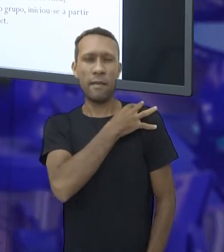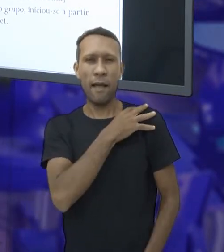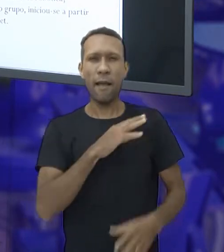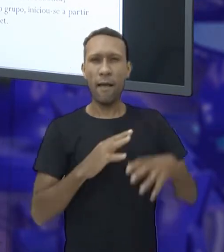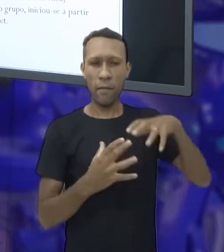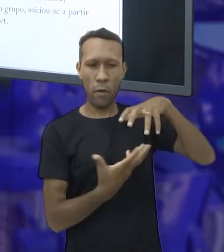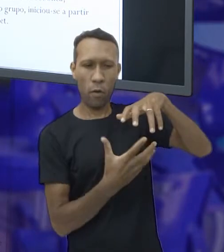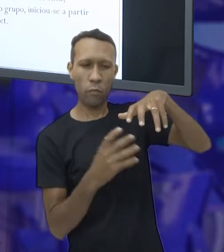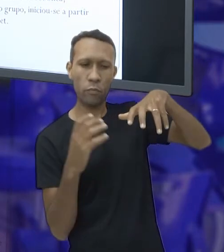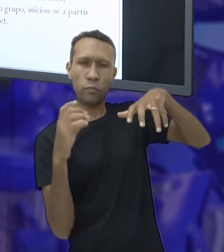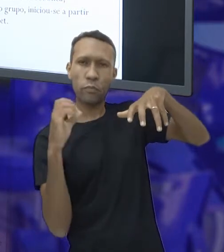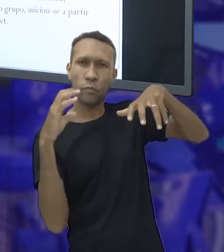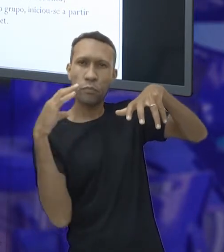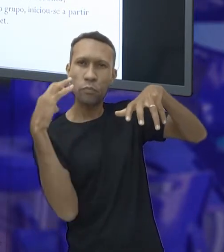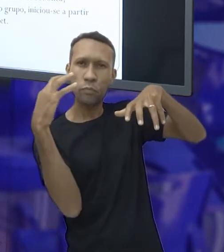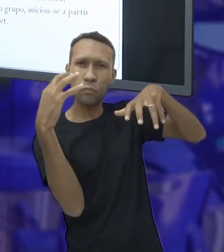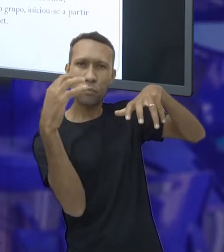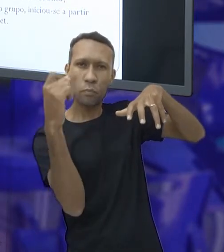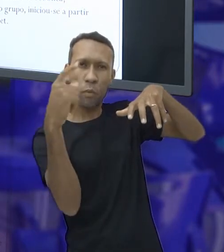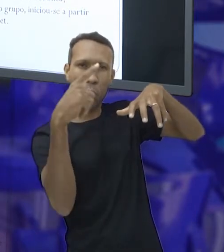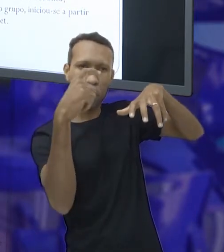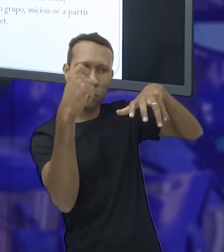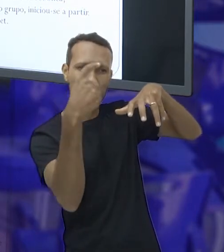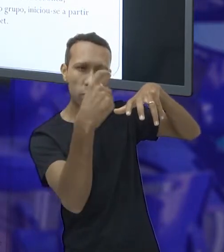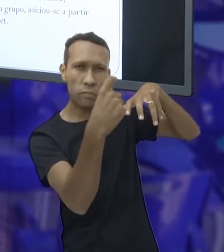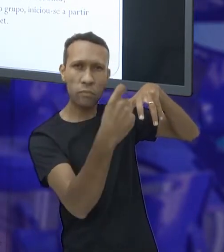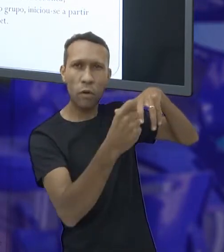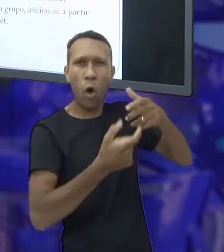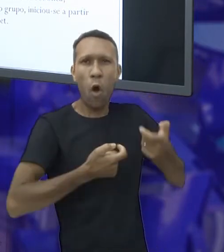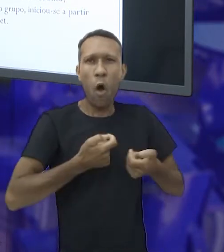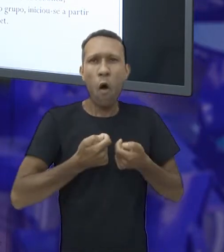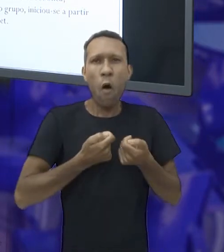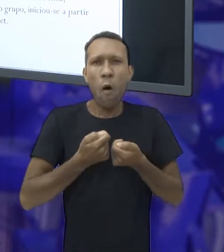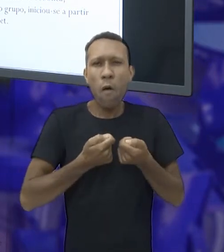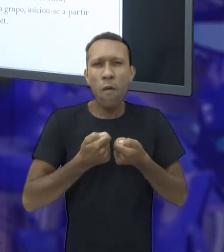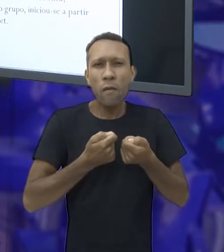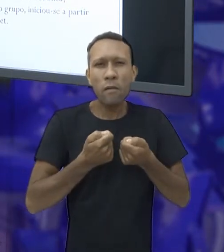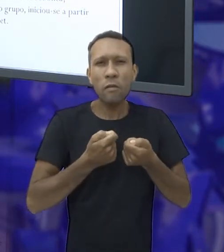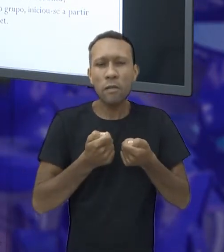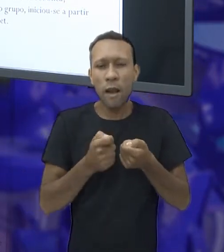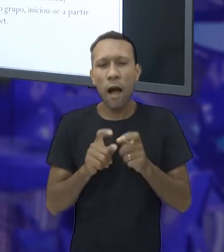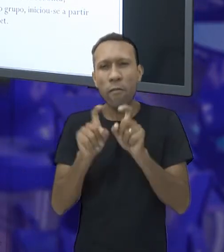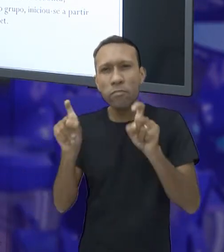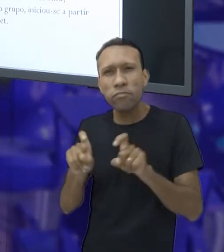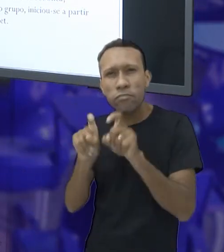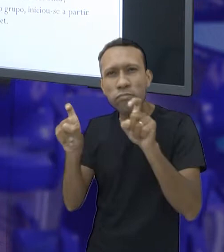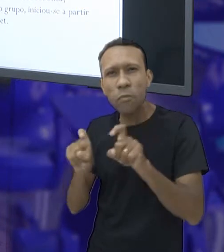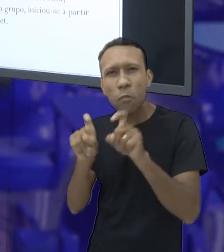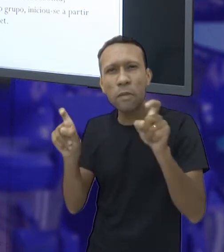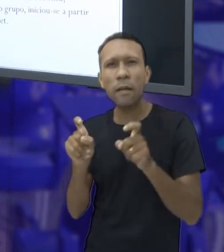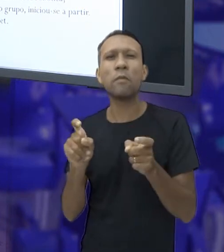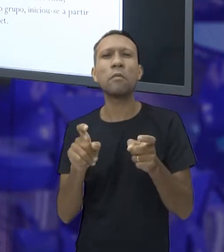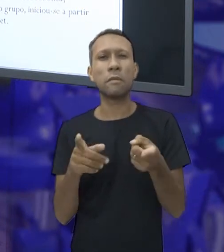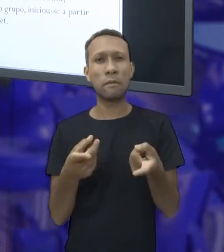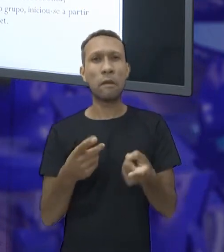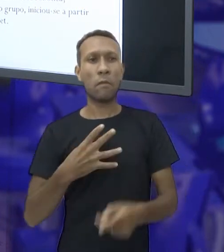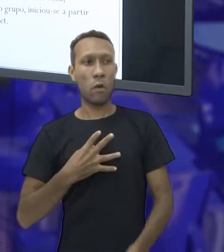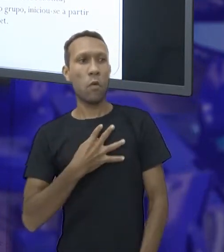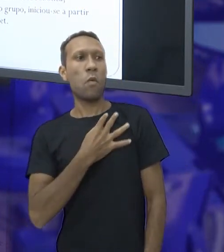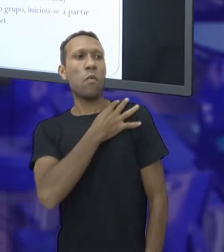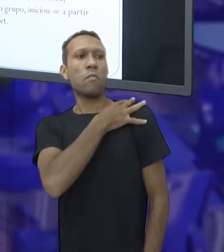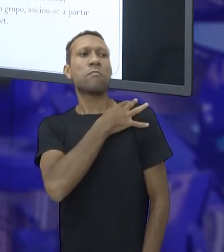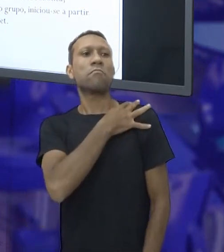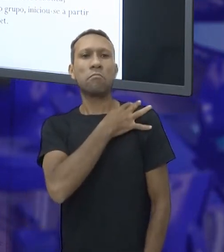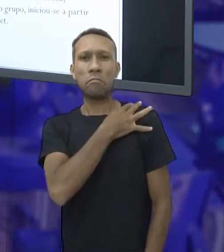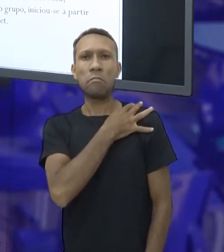as bases de lançamento de mísseis, né, controlavam uma rede de computadores militares, certo?